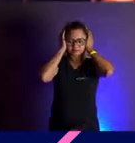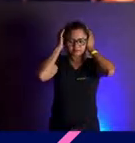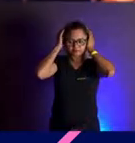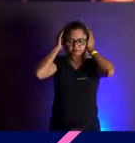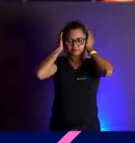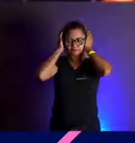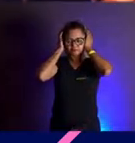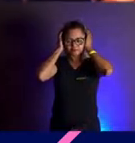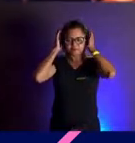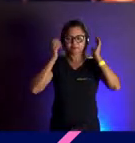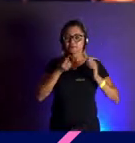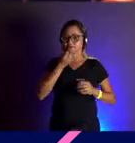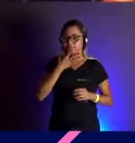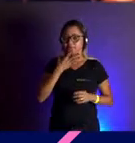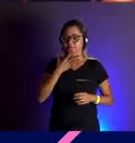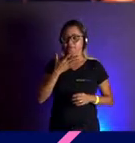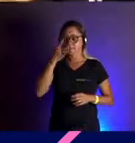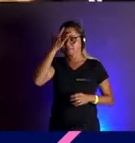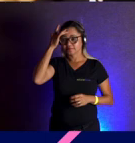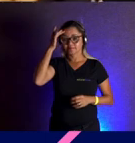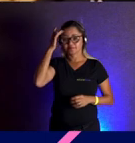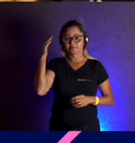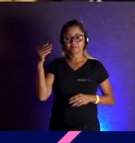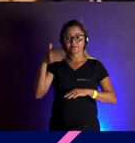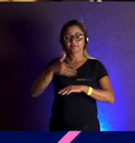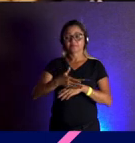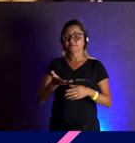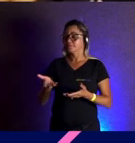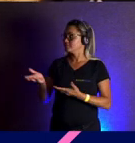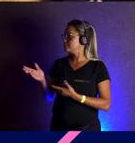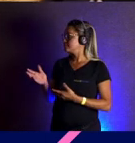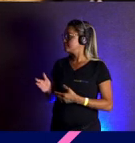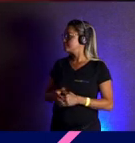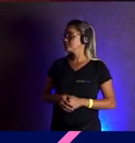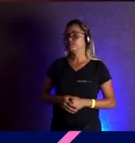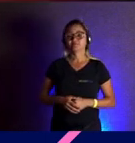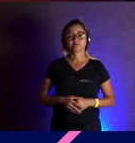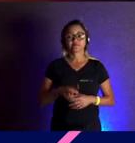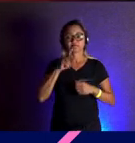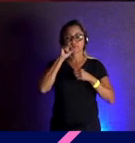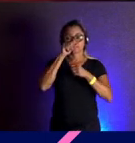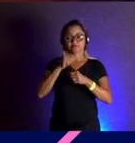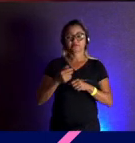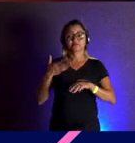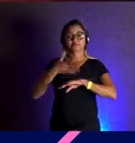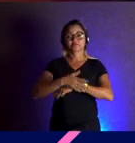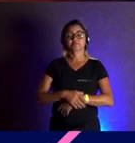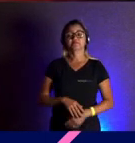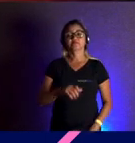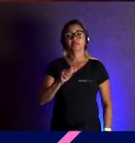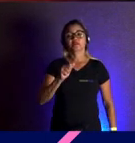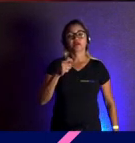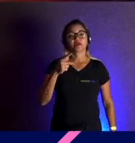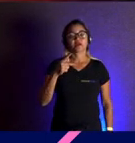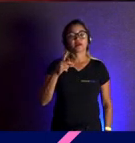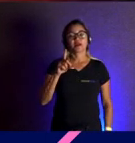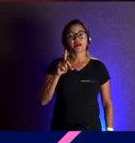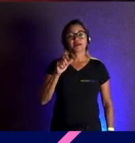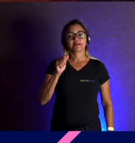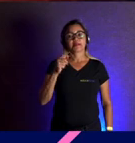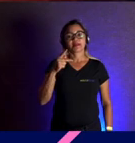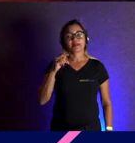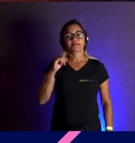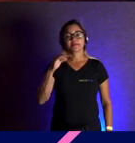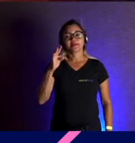Muito bom, né, ter essas pessoas aqui. Então, olha só, recomendo fortemente que cada um entre lá, Adapta Brasil. É uma